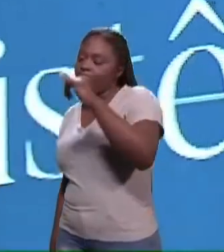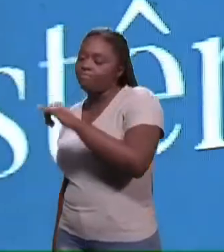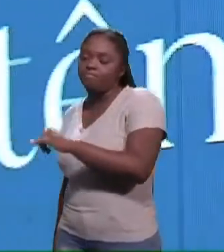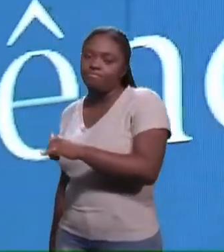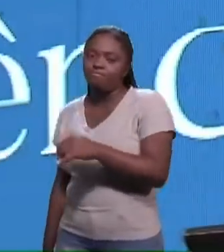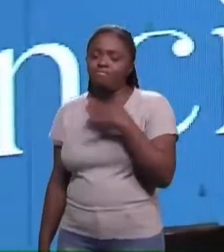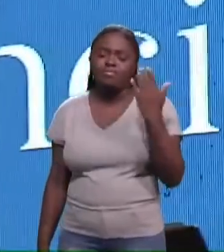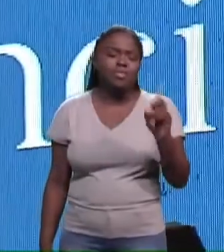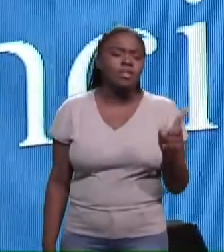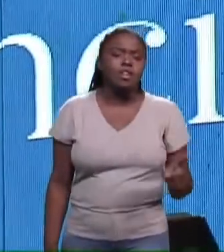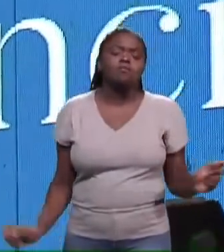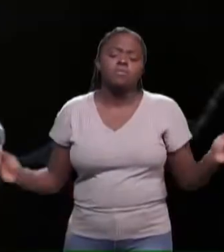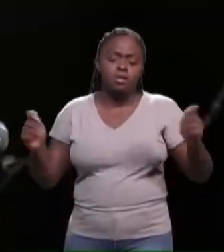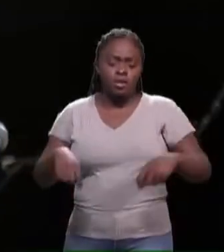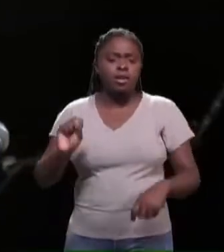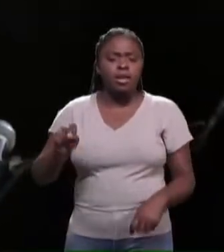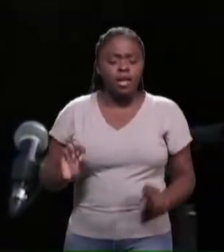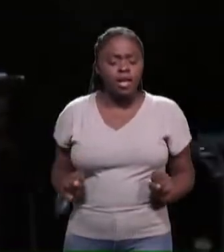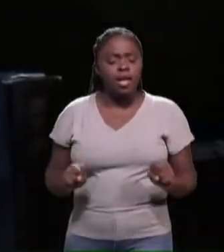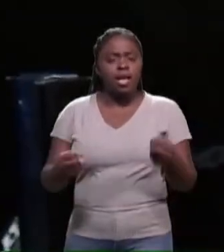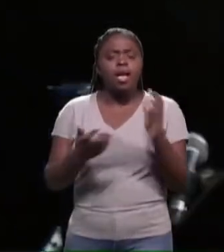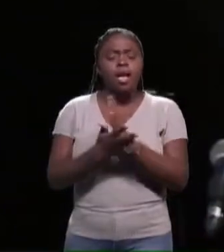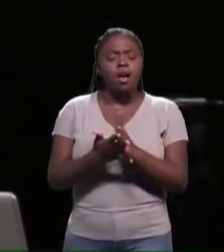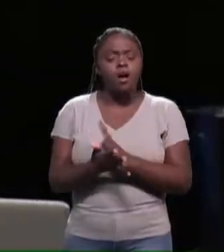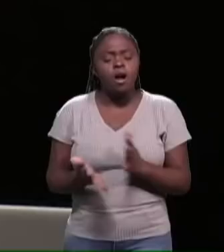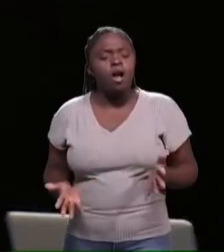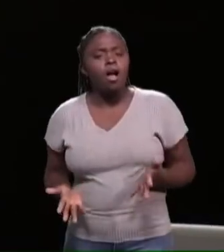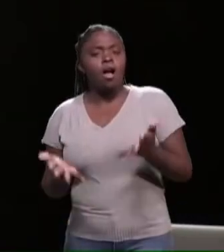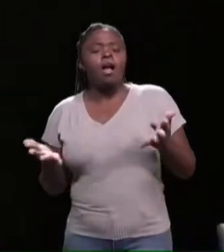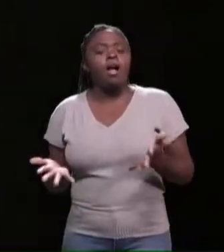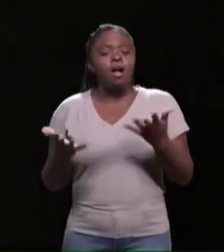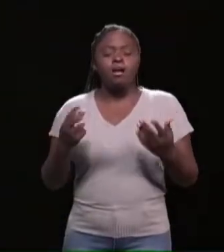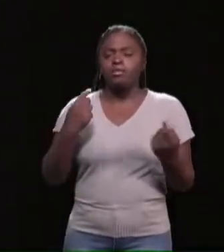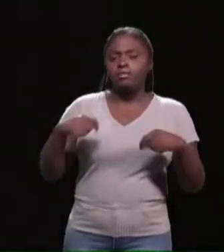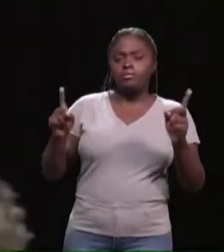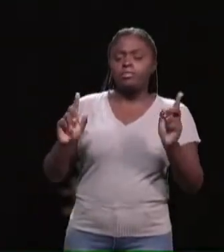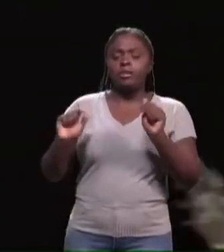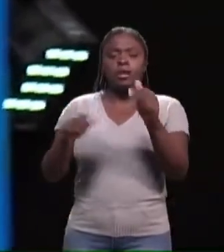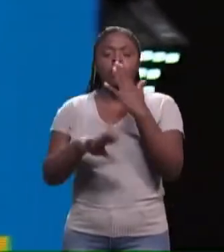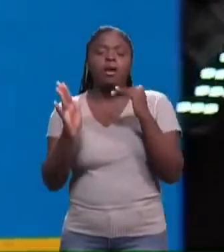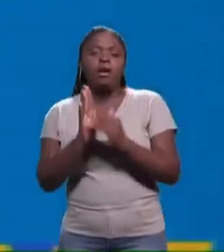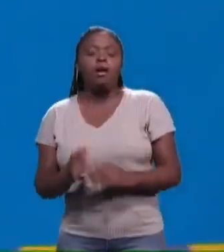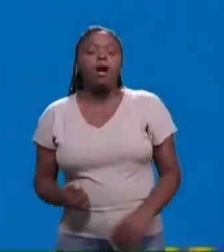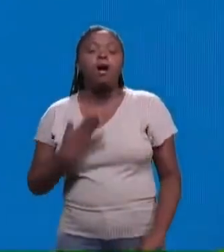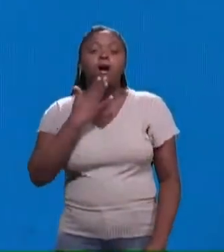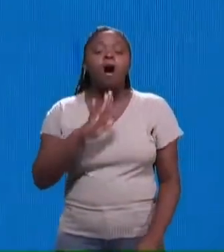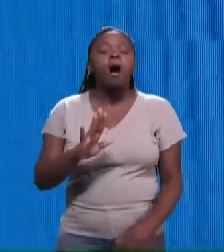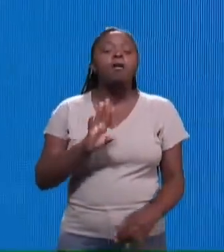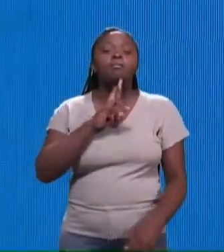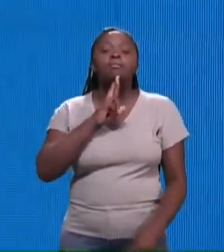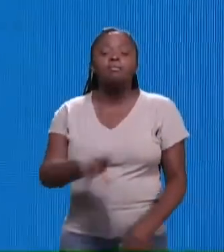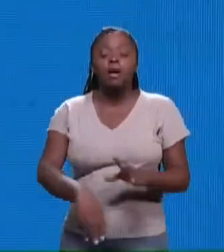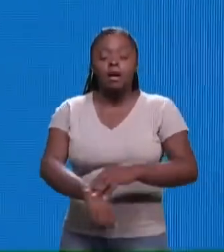disso. Nós podemos resistir a alguns impulsos. Nós não temos que fazer tudo. Resultado: Esaú perdeu a